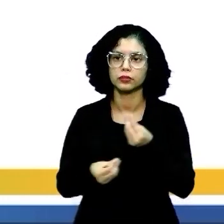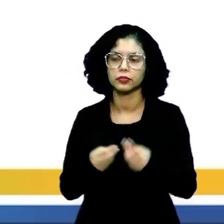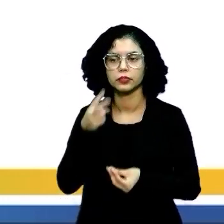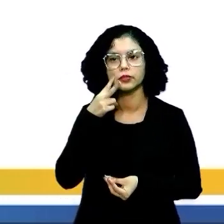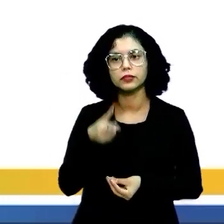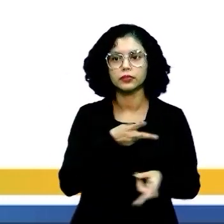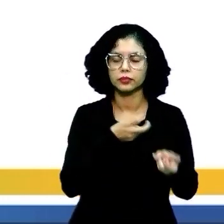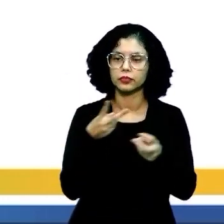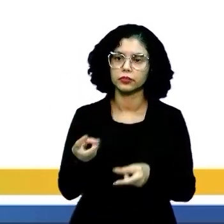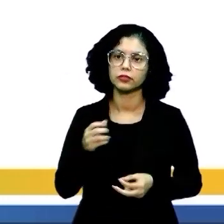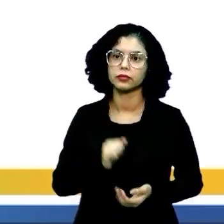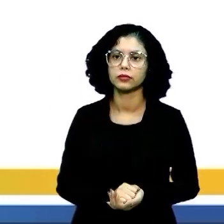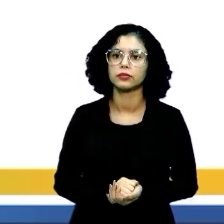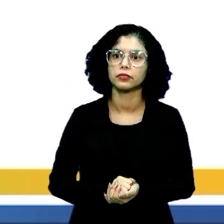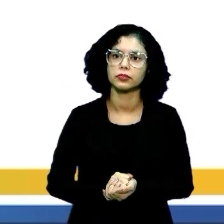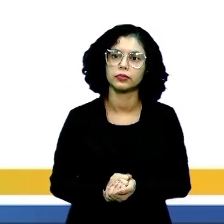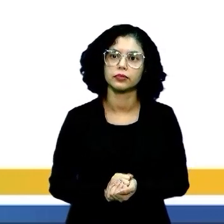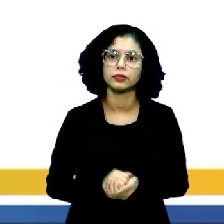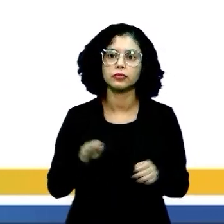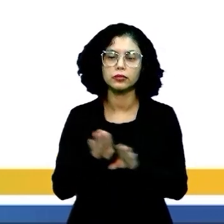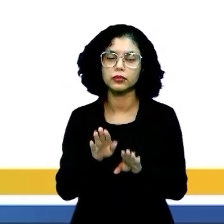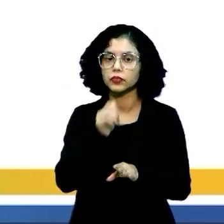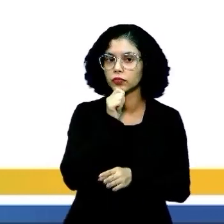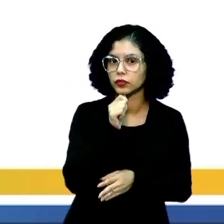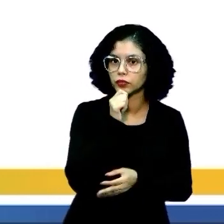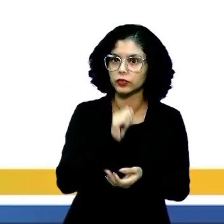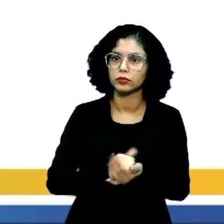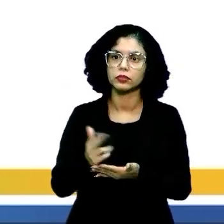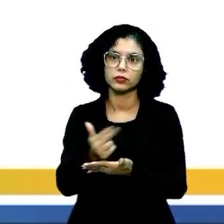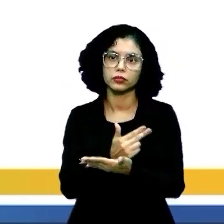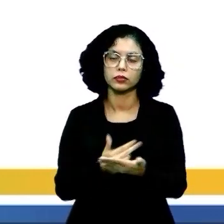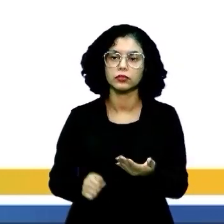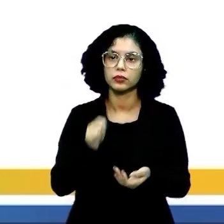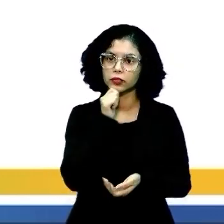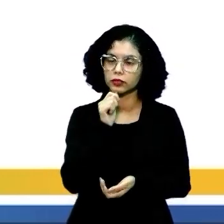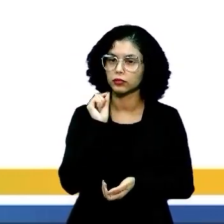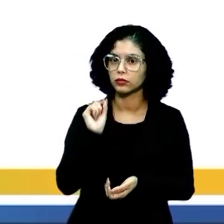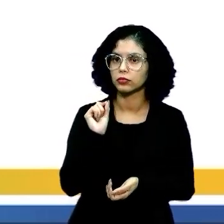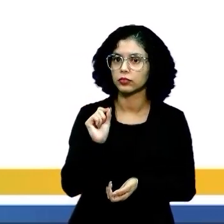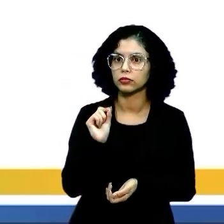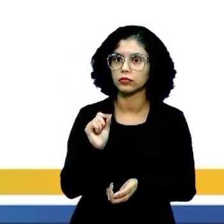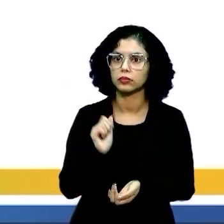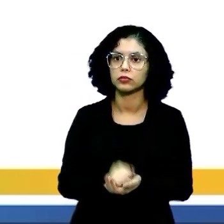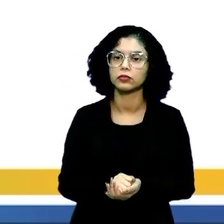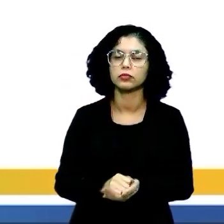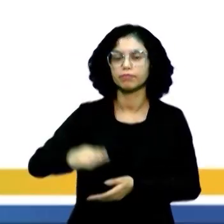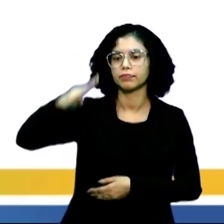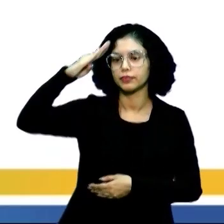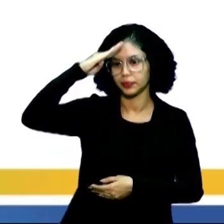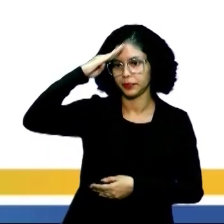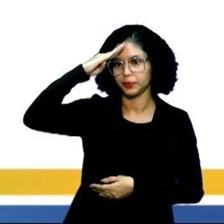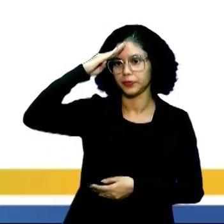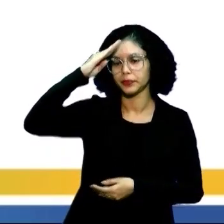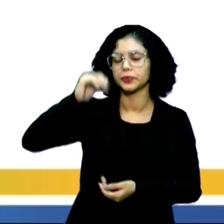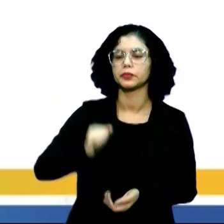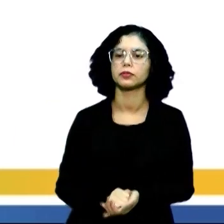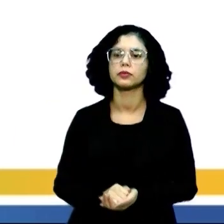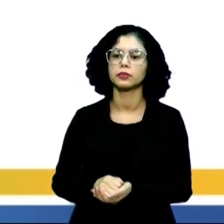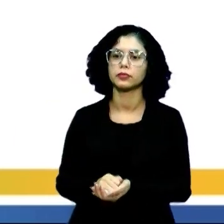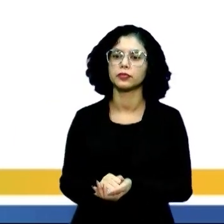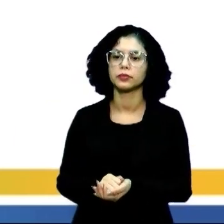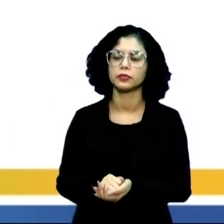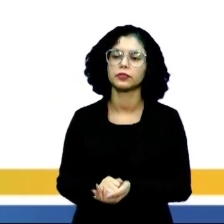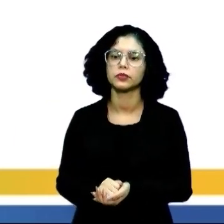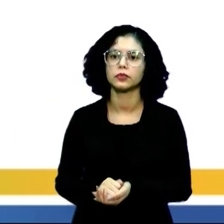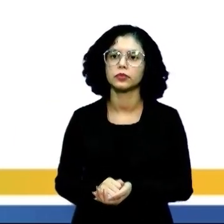podem observar, tá? Logo, o desenho faz menção aí ao exército dos Estados Unidos.